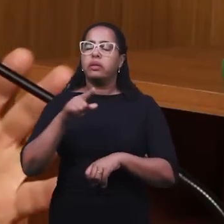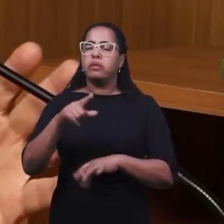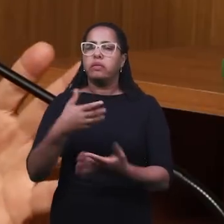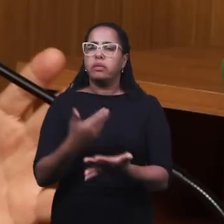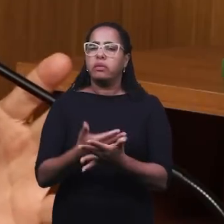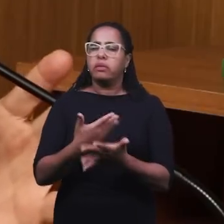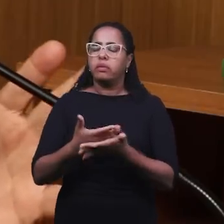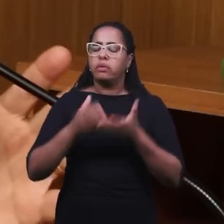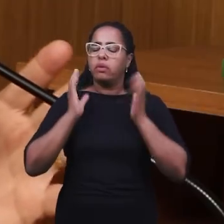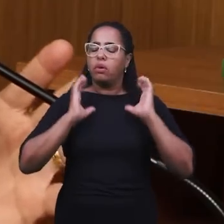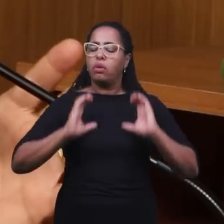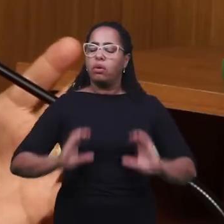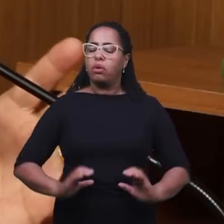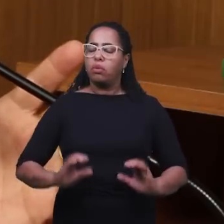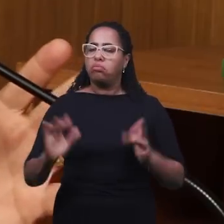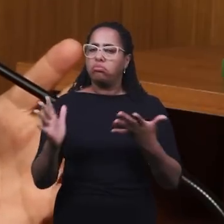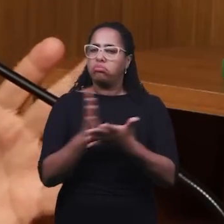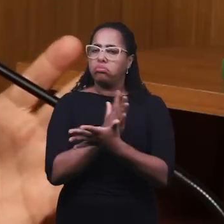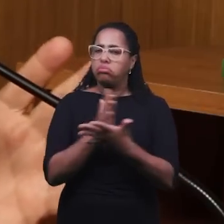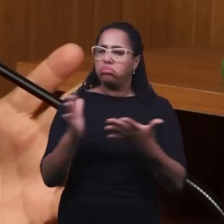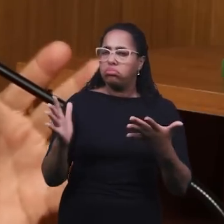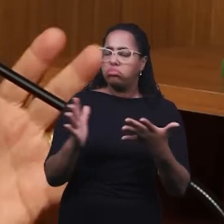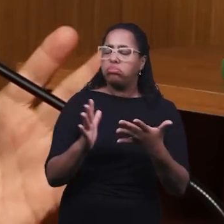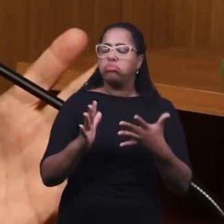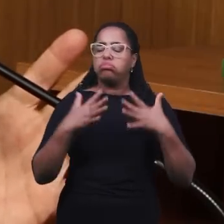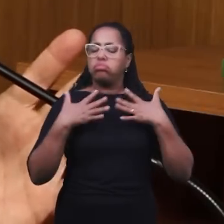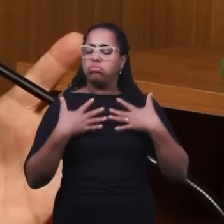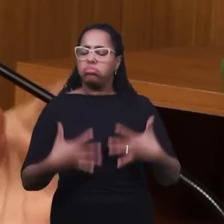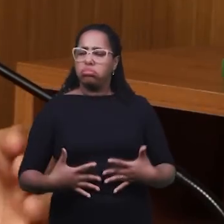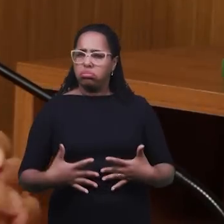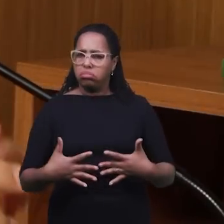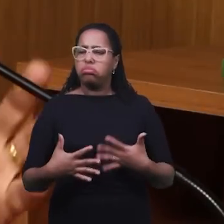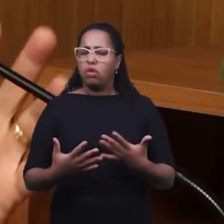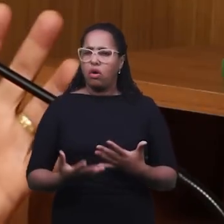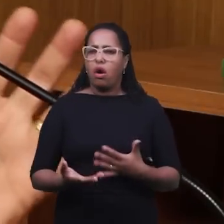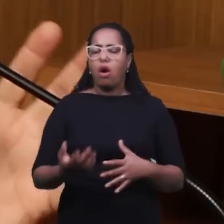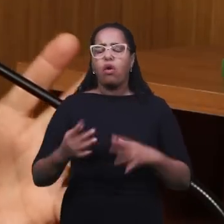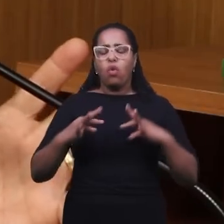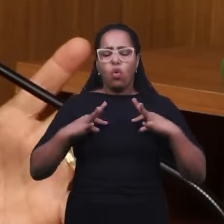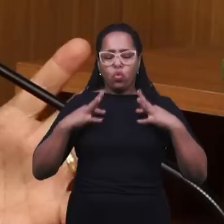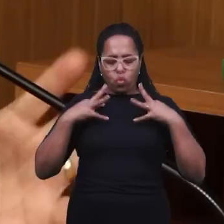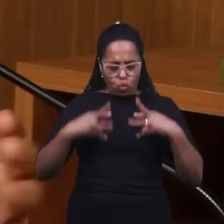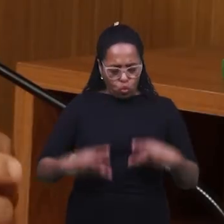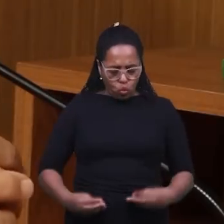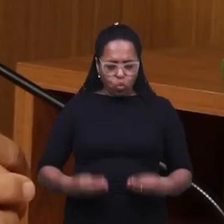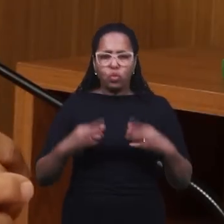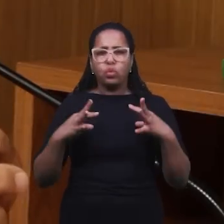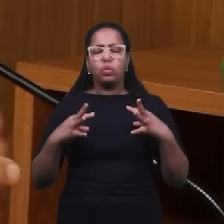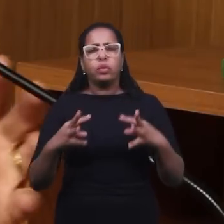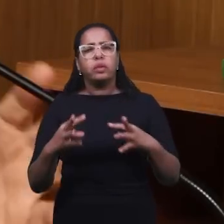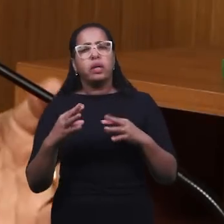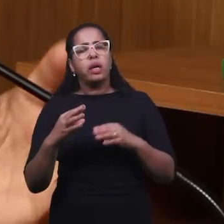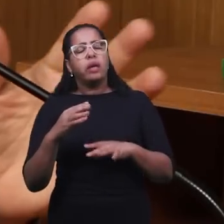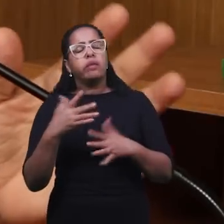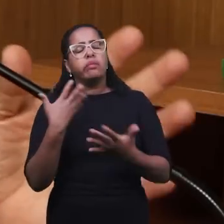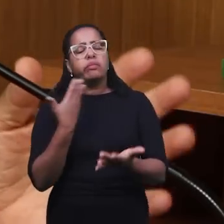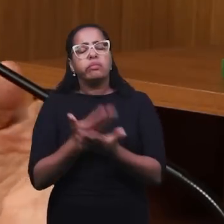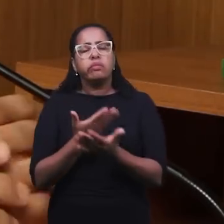aqui uma análise para poder você entender. Em medicina, tá? Quando